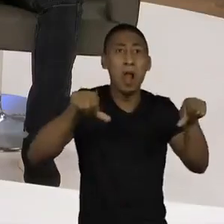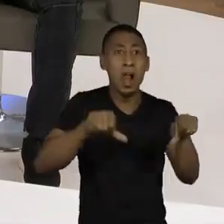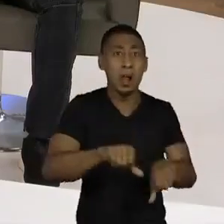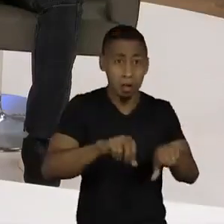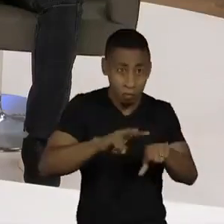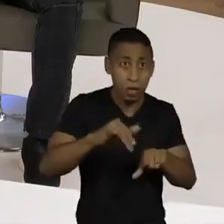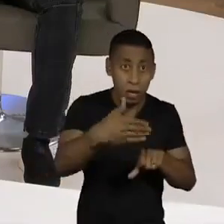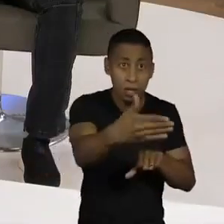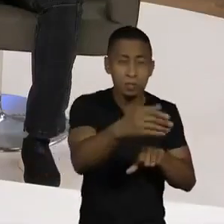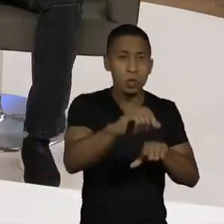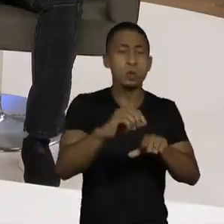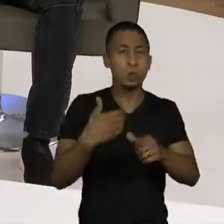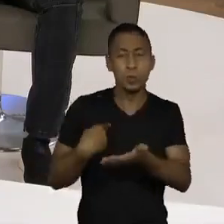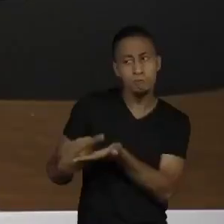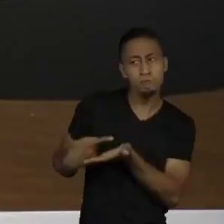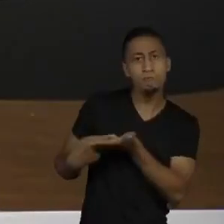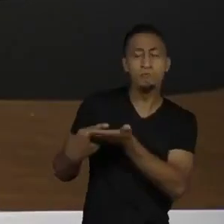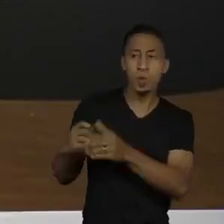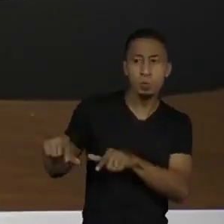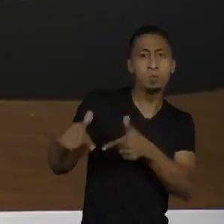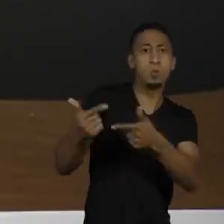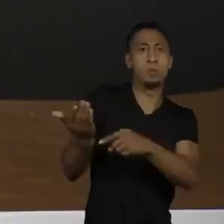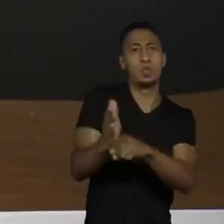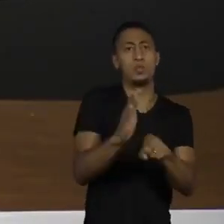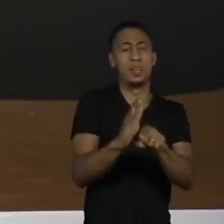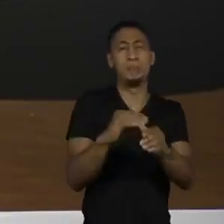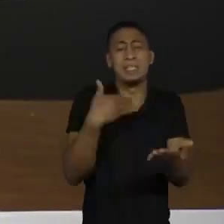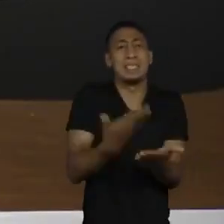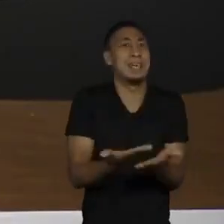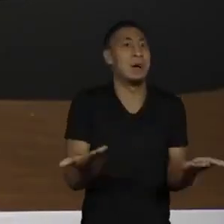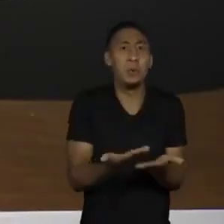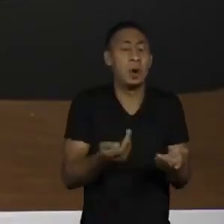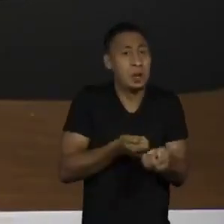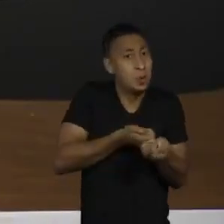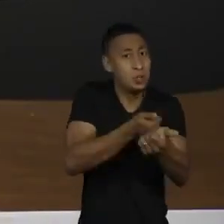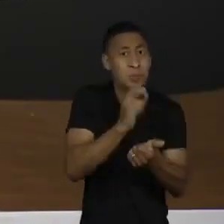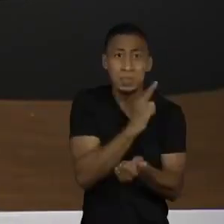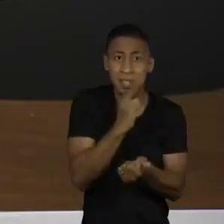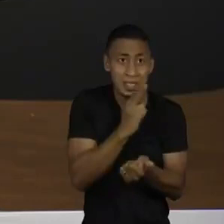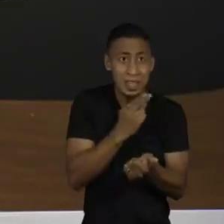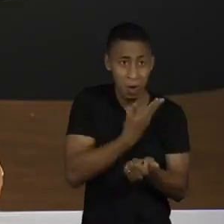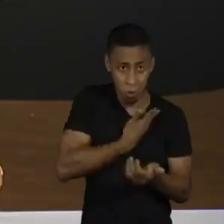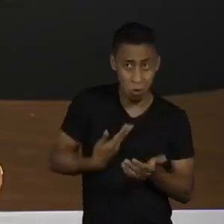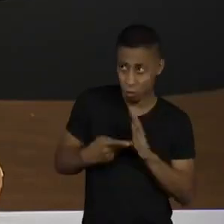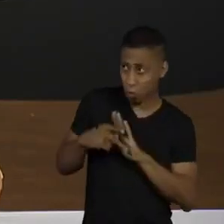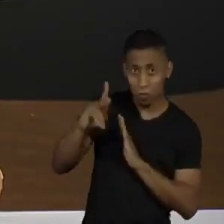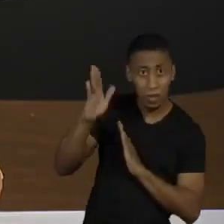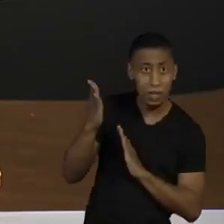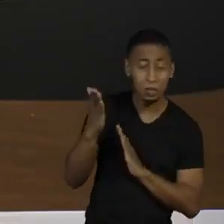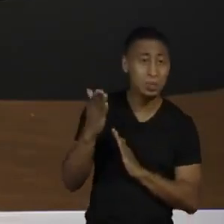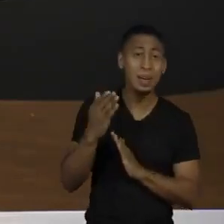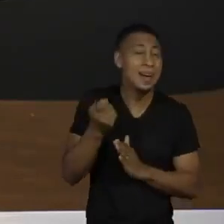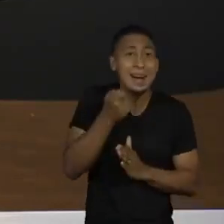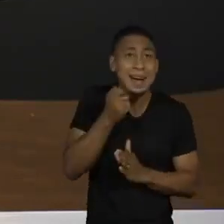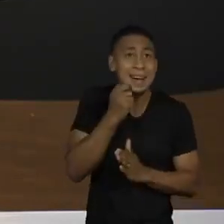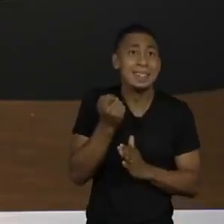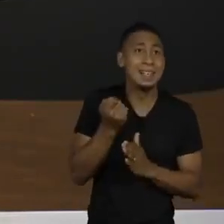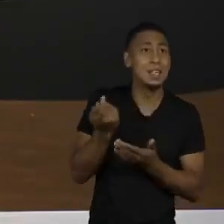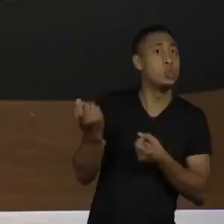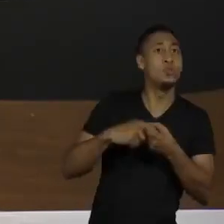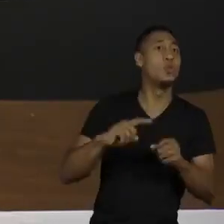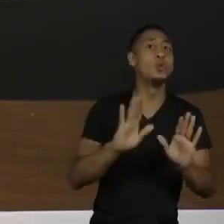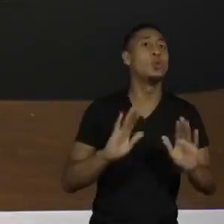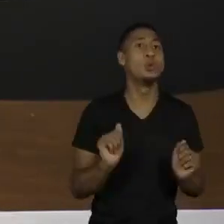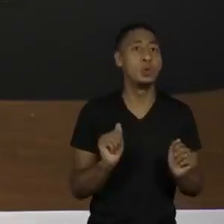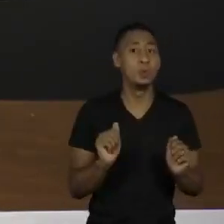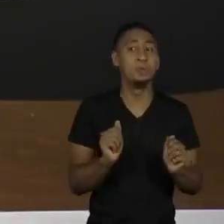vocês começaram a se mobilizar para fazer alguma coisa mas até agora por exemplo auxílio emergencial do governo não voltou a ser pago queria